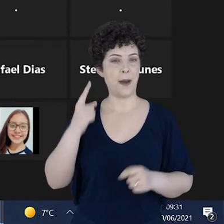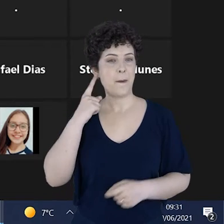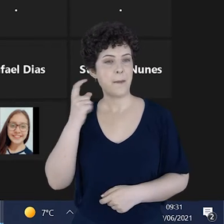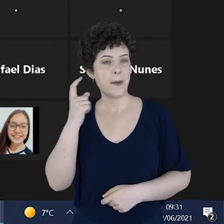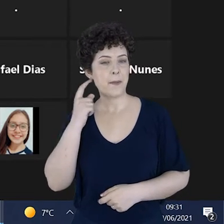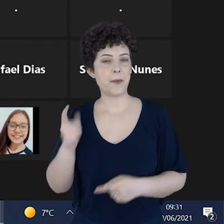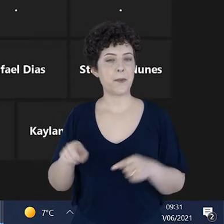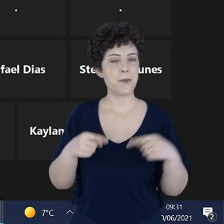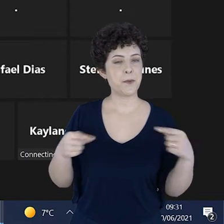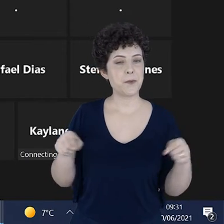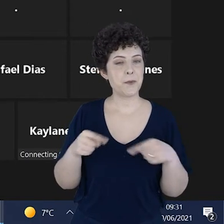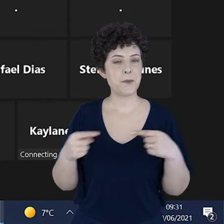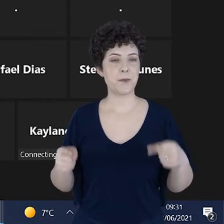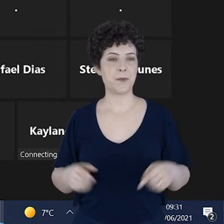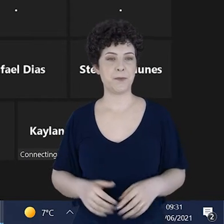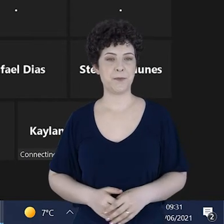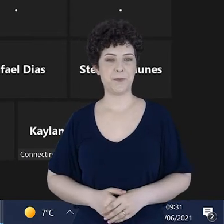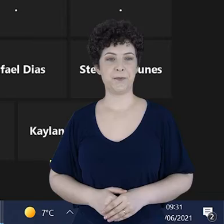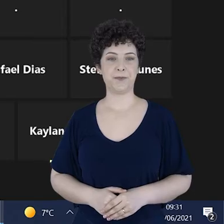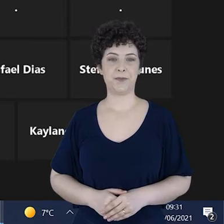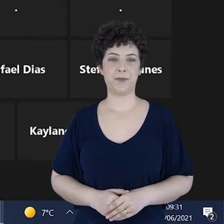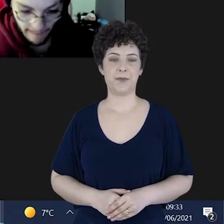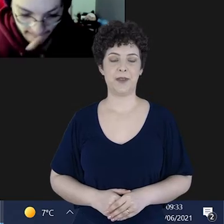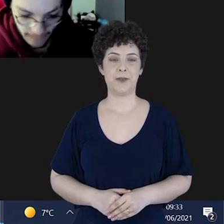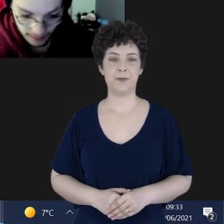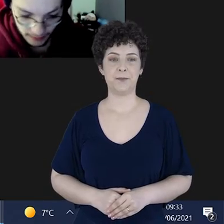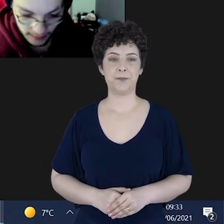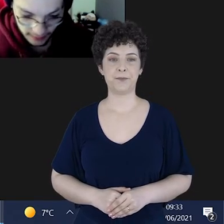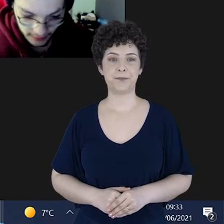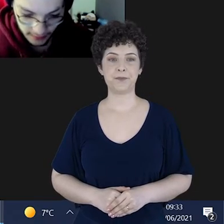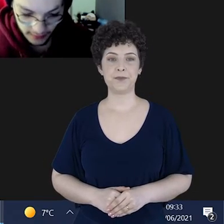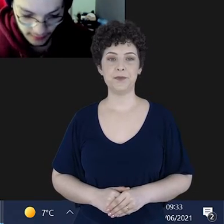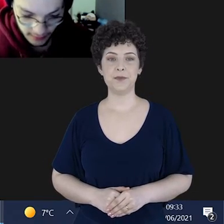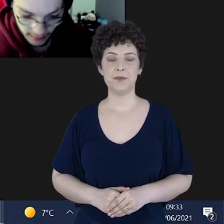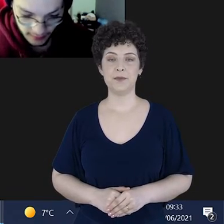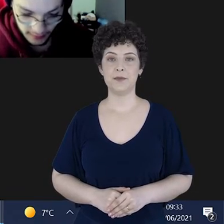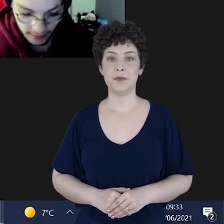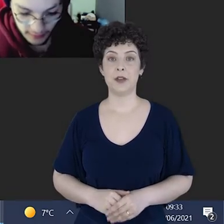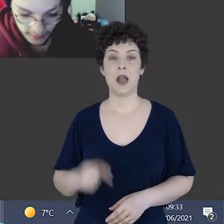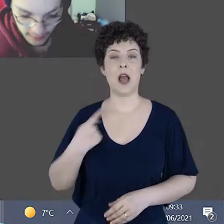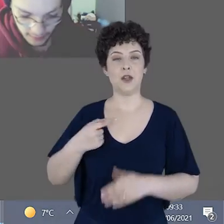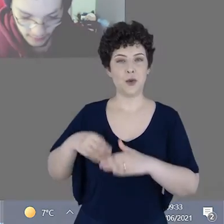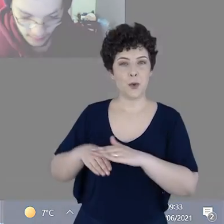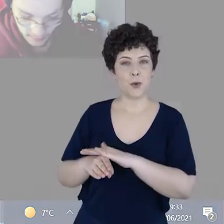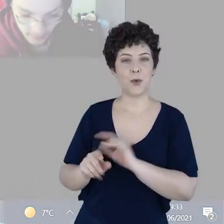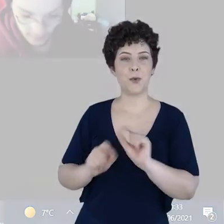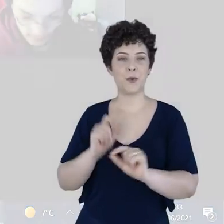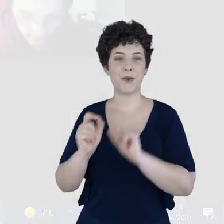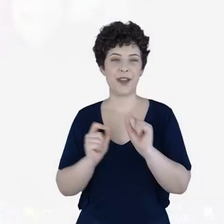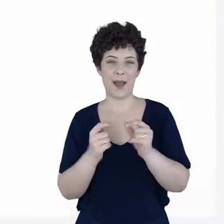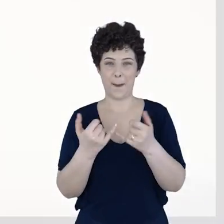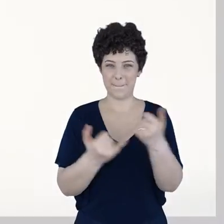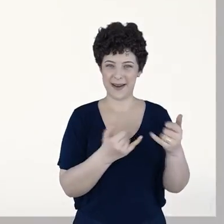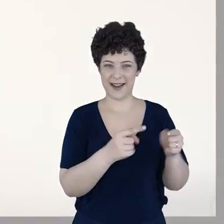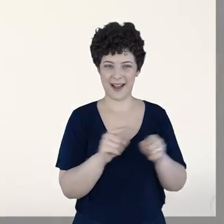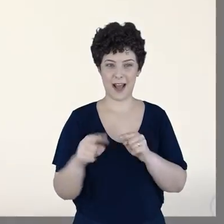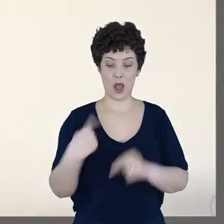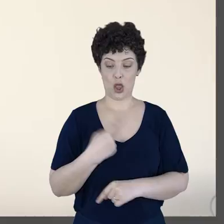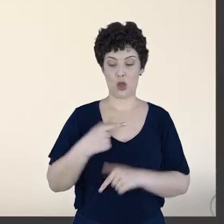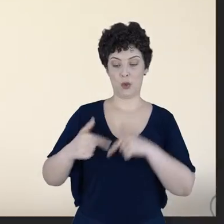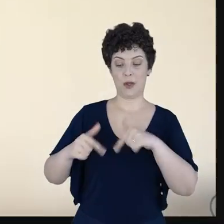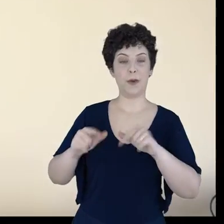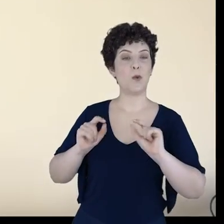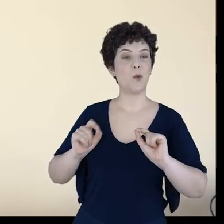de pessoas. Fernanda Mendes, atriz e monitora. Moça de cabelo loiro, longo e liso. A gente costumava brincar com os espectadores que o